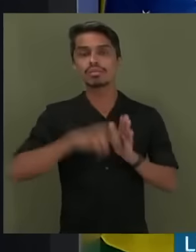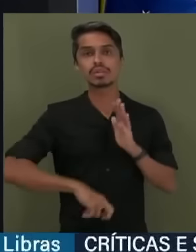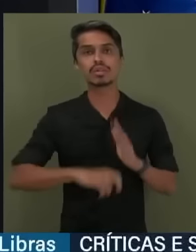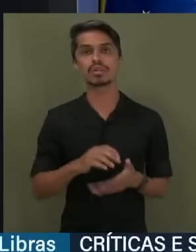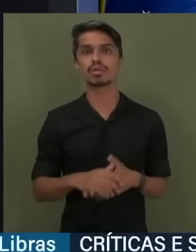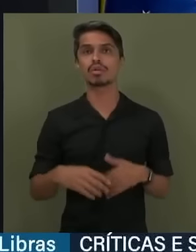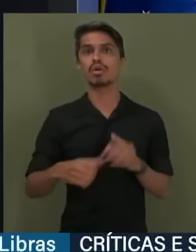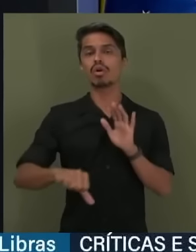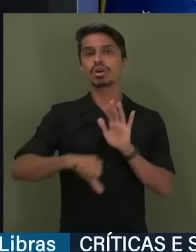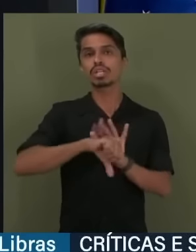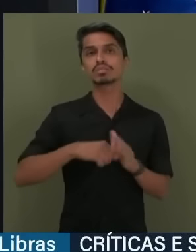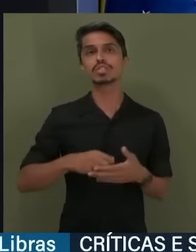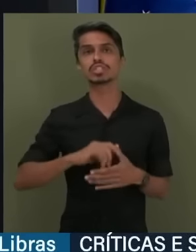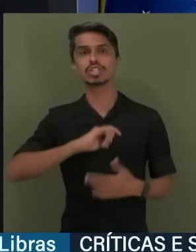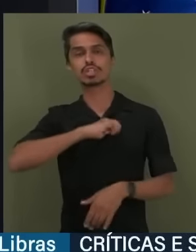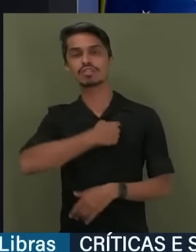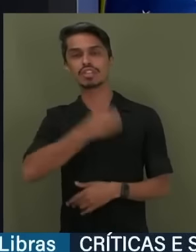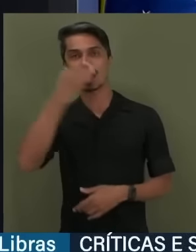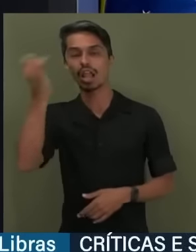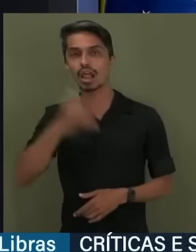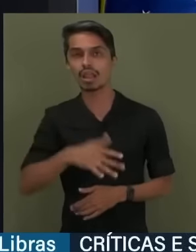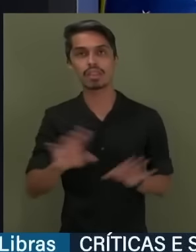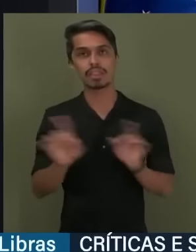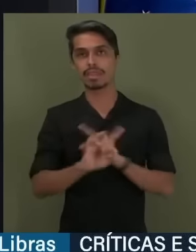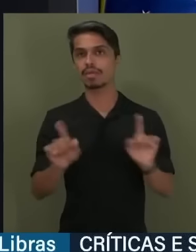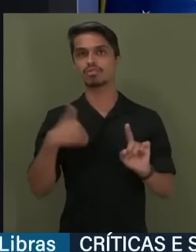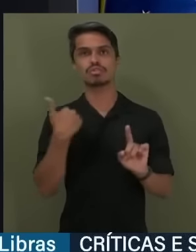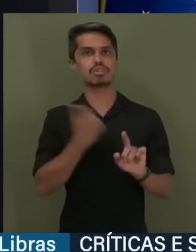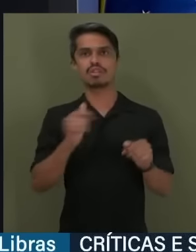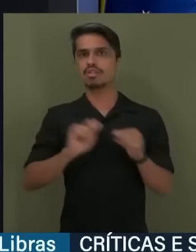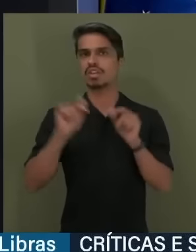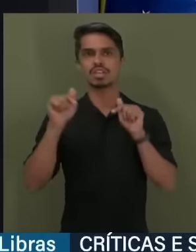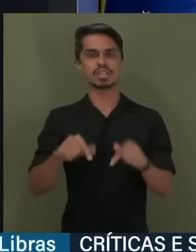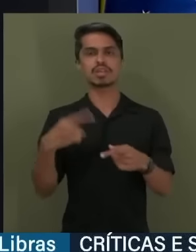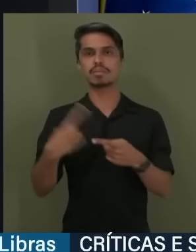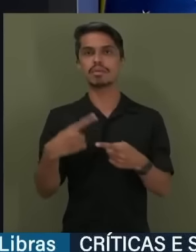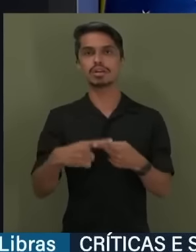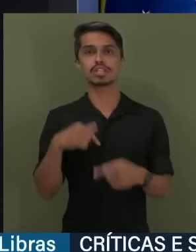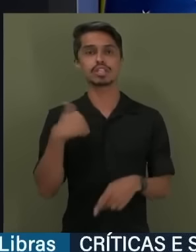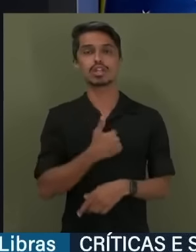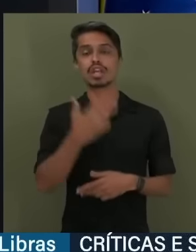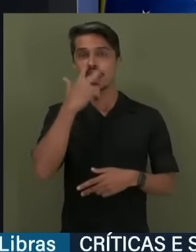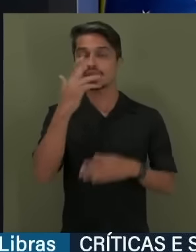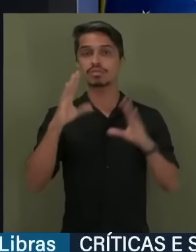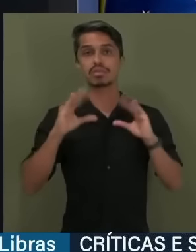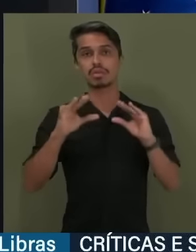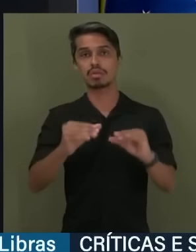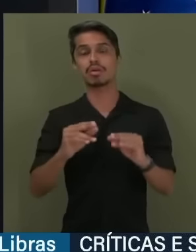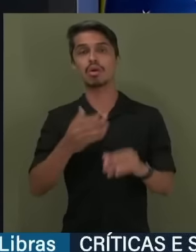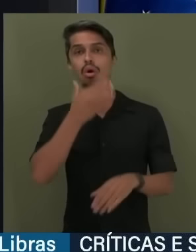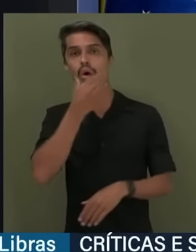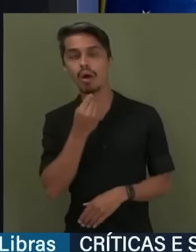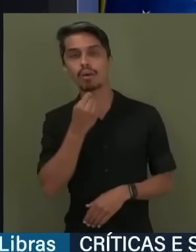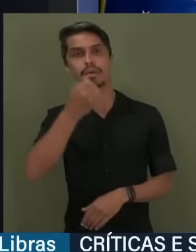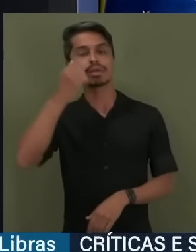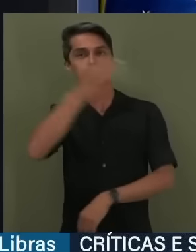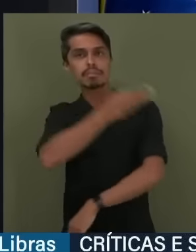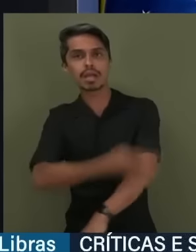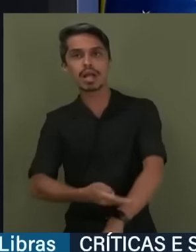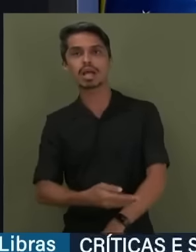de sonegação fiscal? Não, nós não fazemos isso porque é cômodo para nós, homens, brancos,